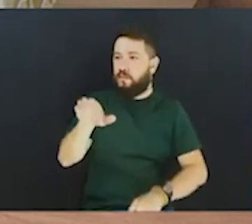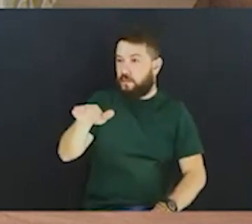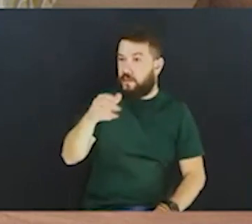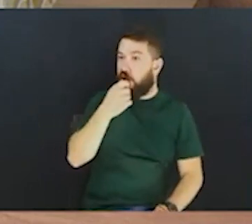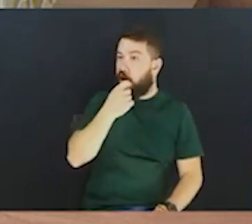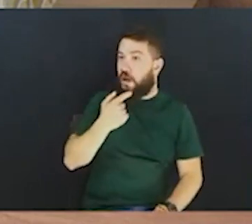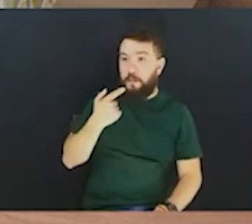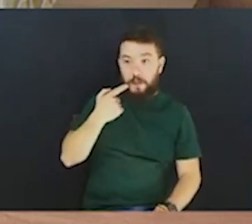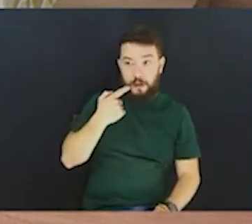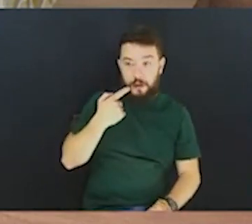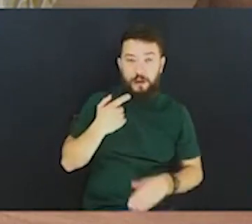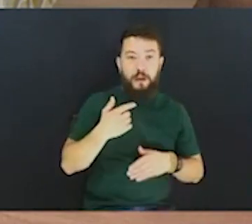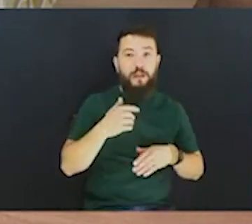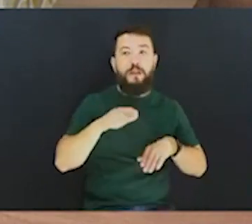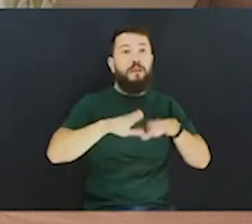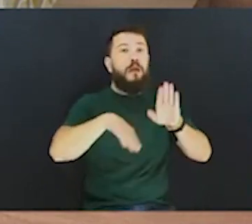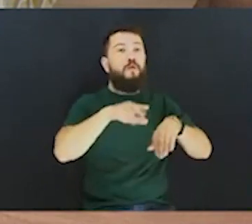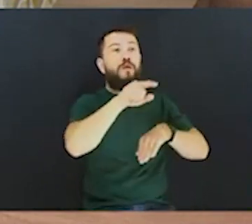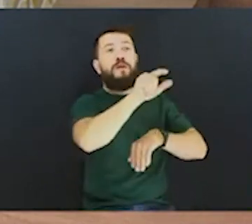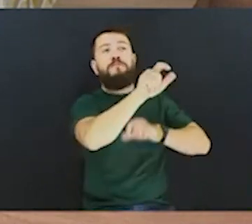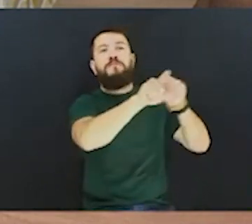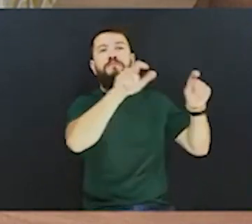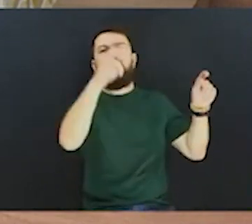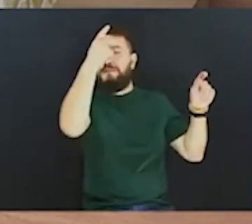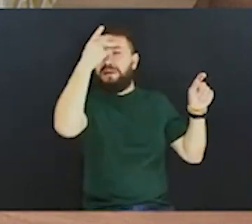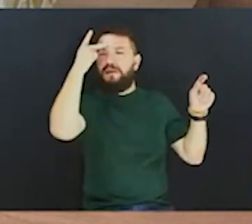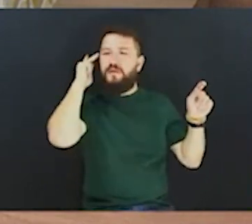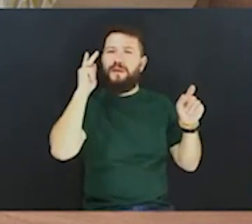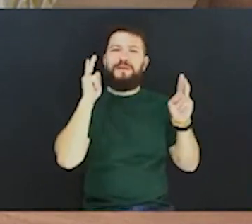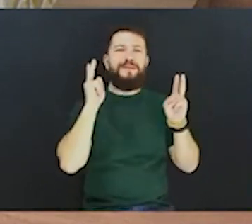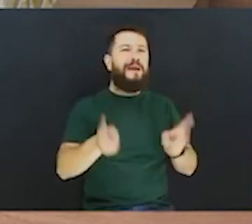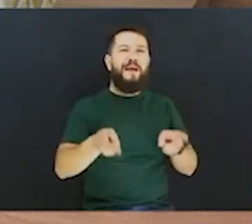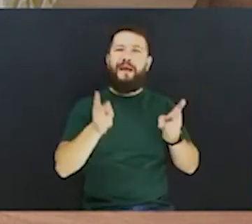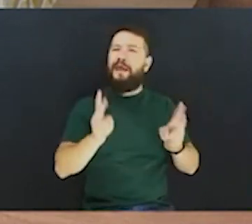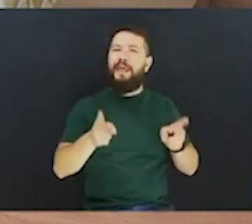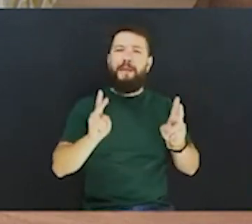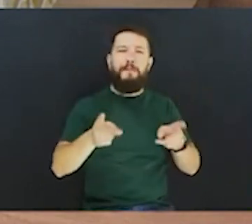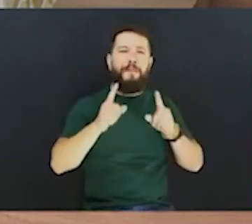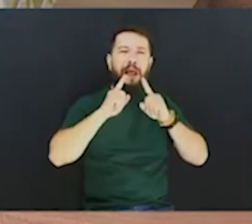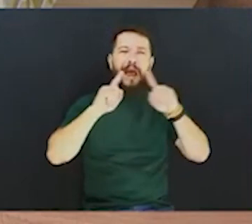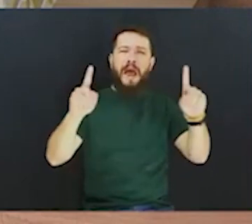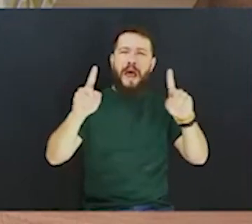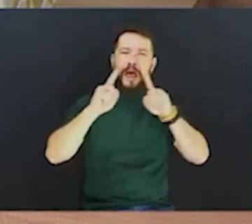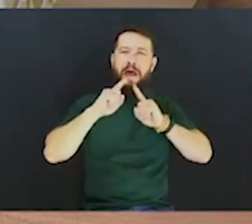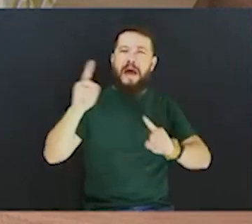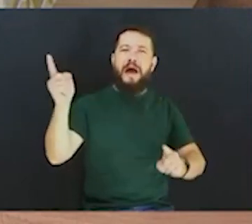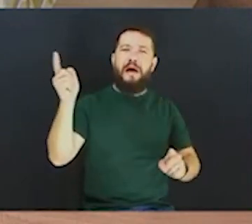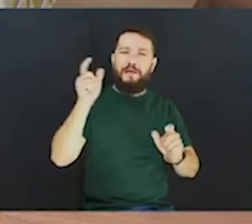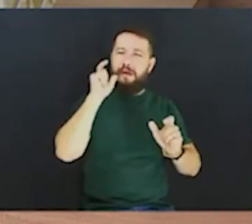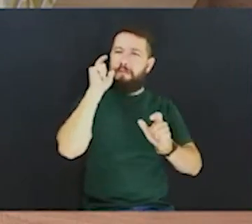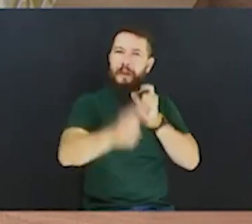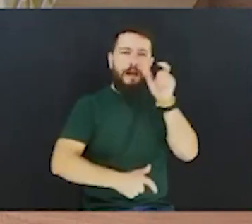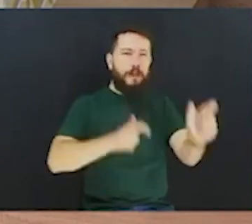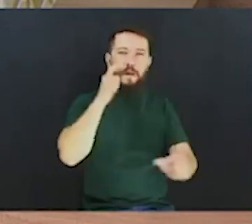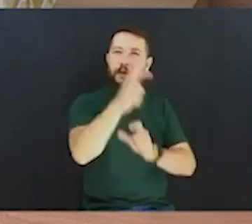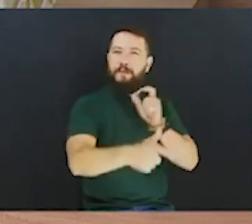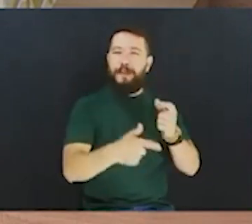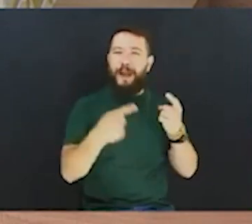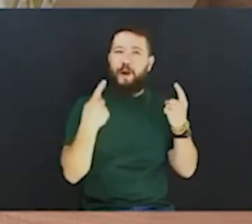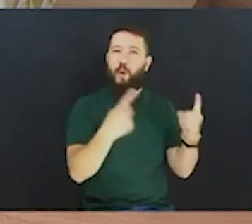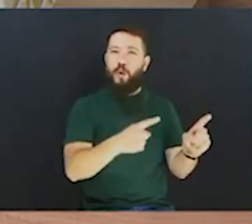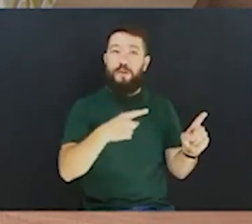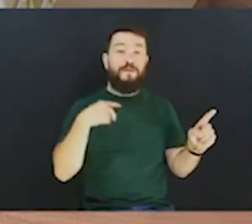muita gente vai criticar o que nós fizemos muita gente vai falar mal dos vereadores mas o que ninguém vai poder reclamar